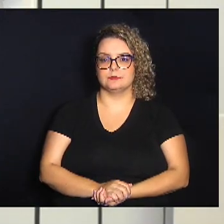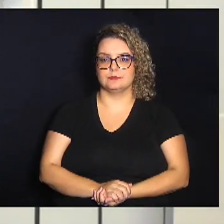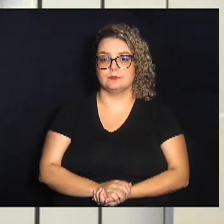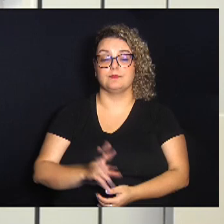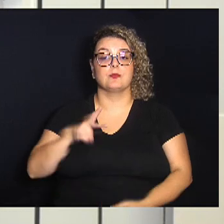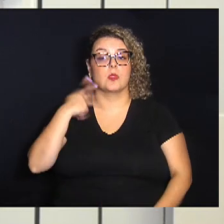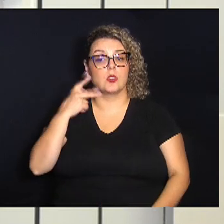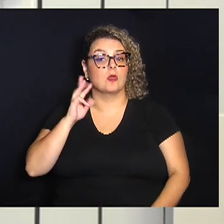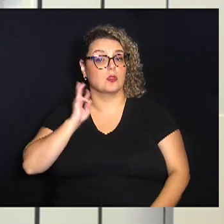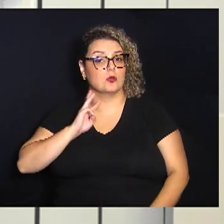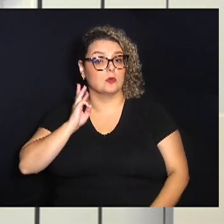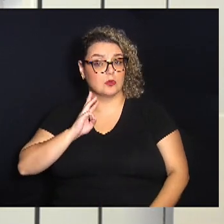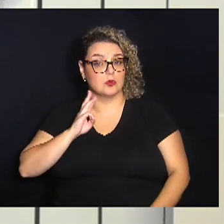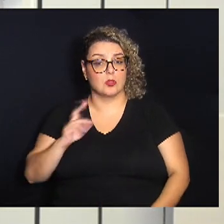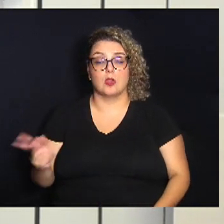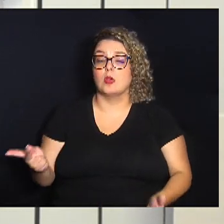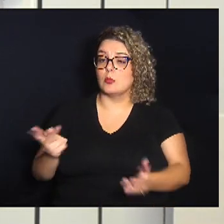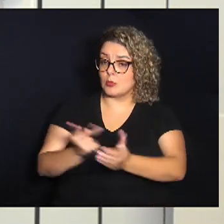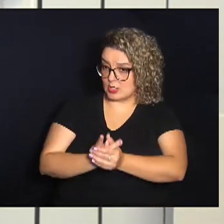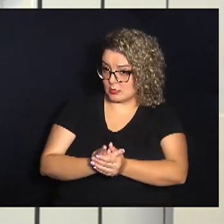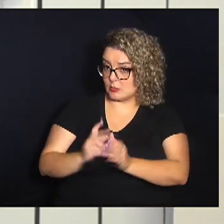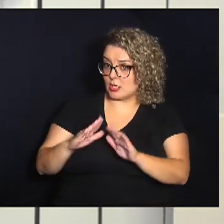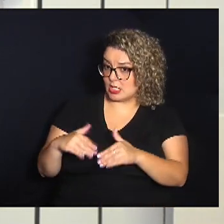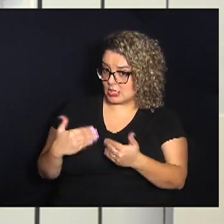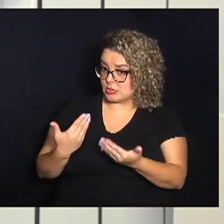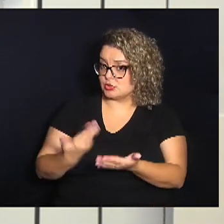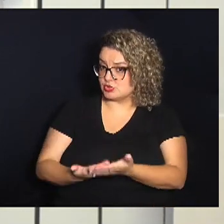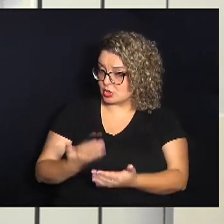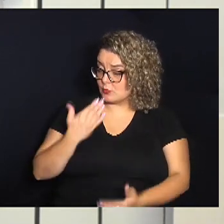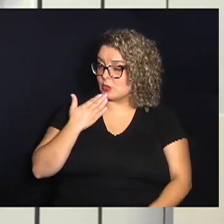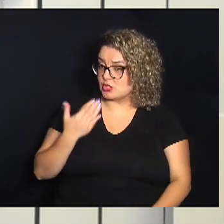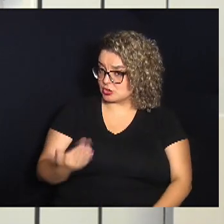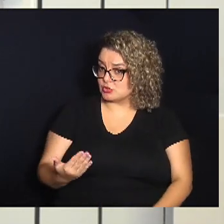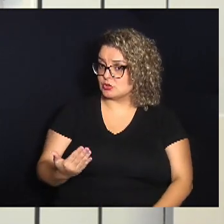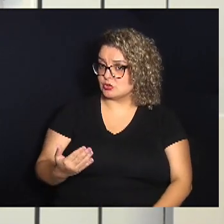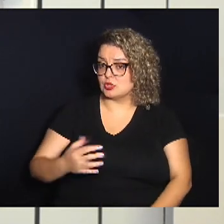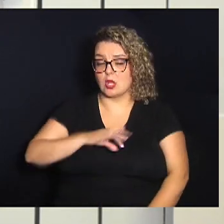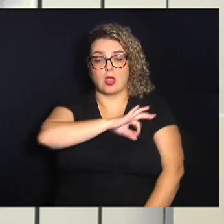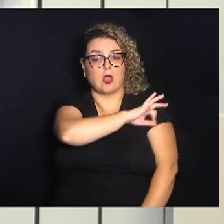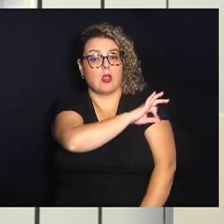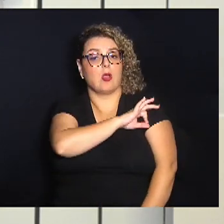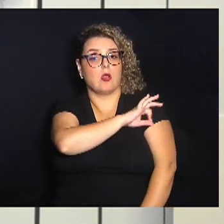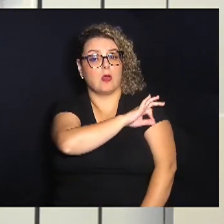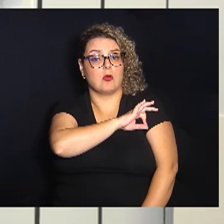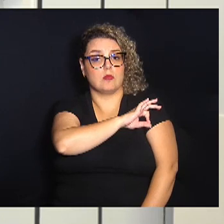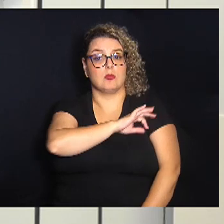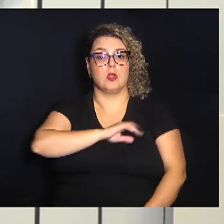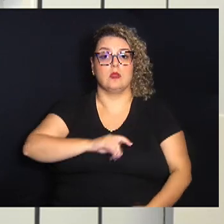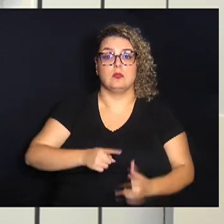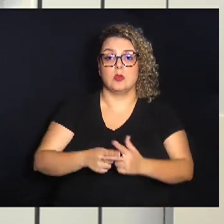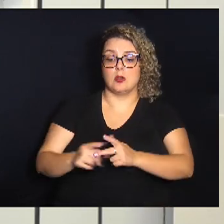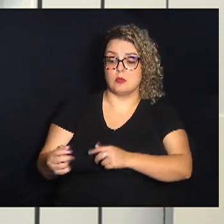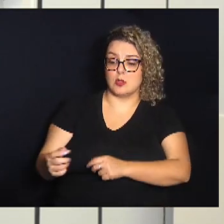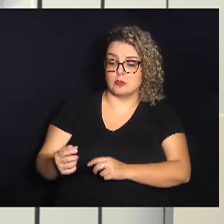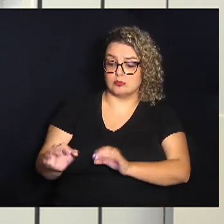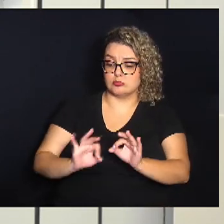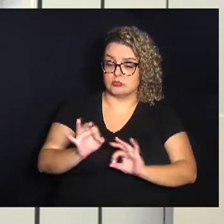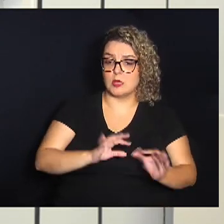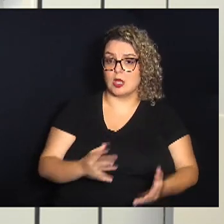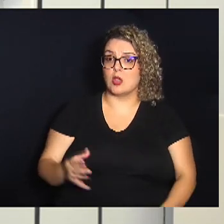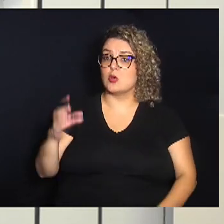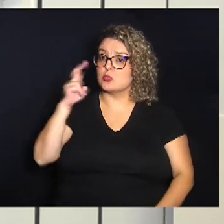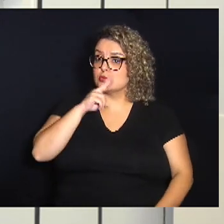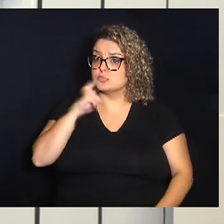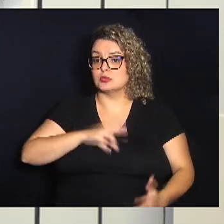Vereador Cecílio Santos protocola requerimento solicitando à Prefeitura manutenção urgente na Praça